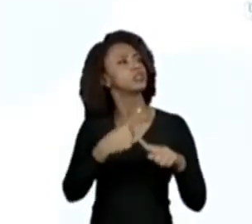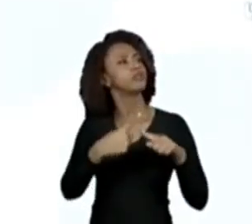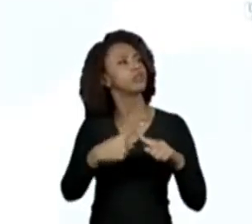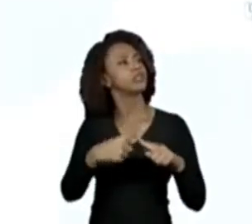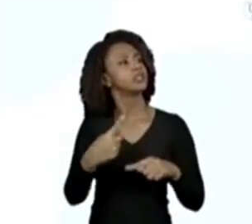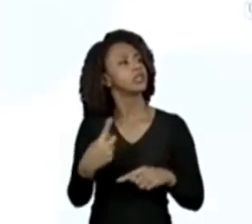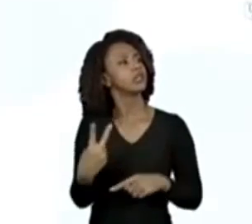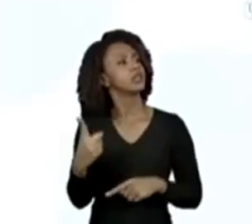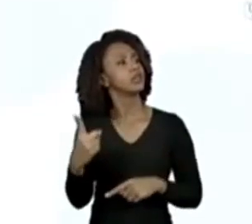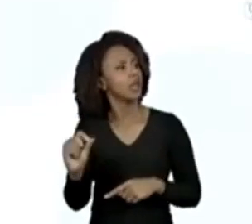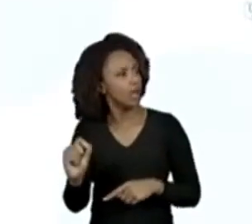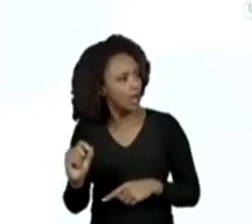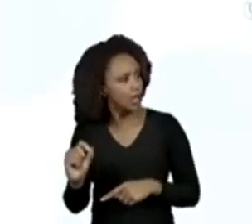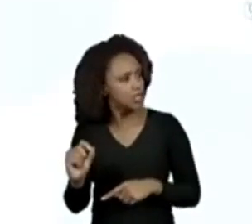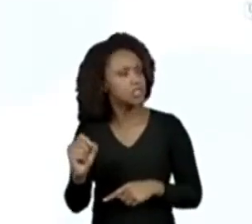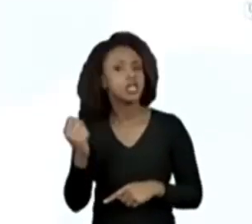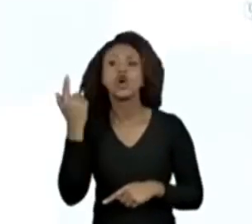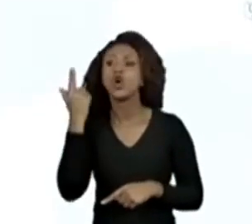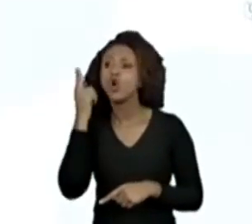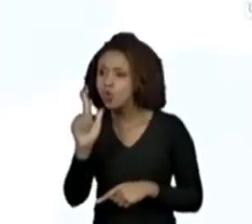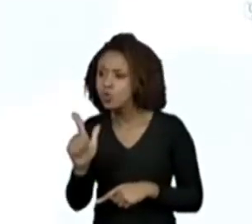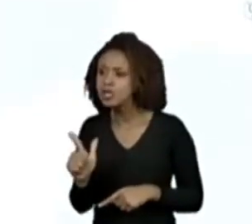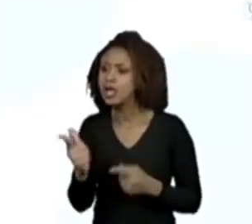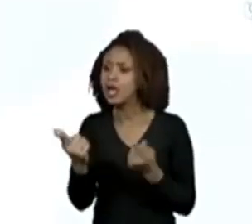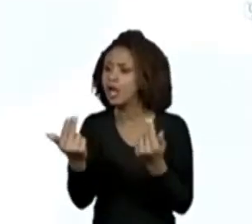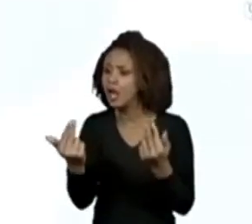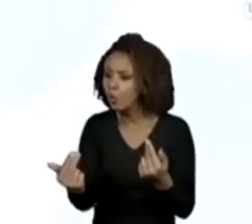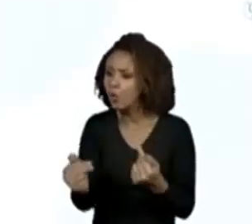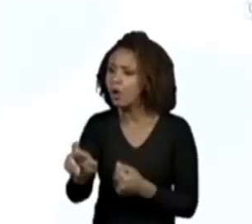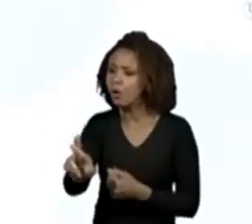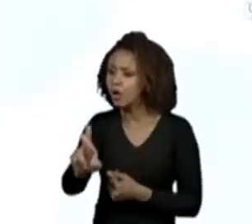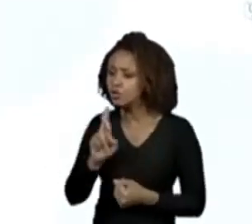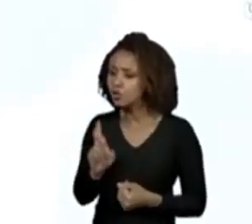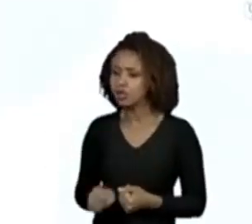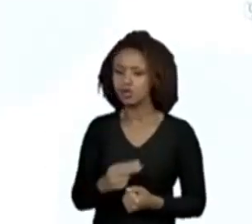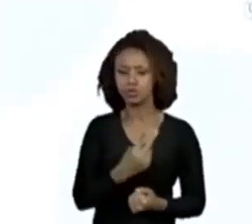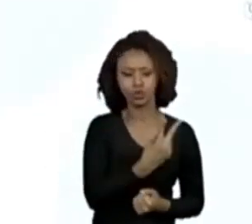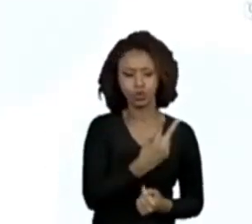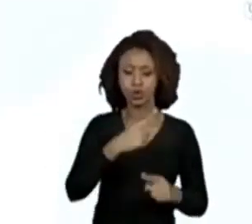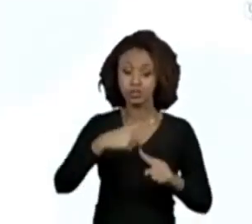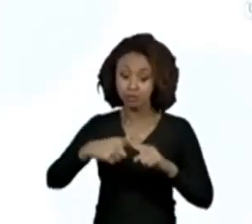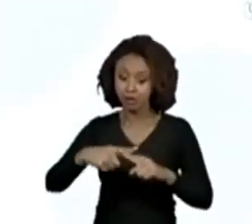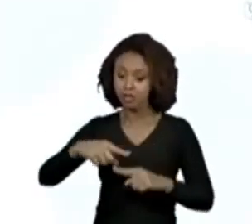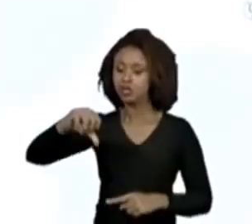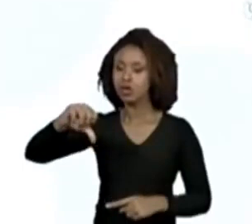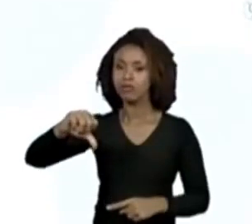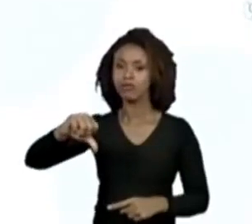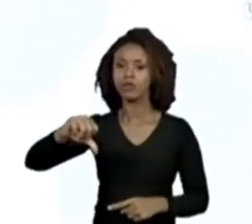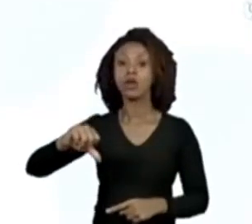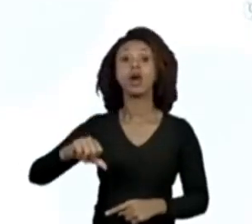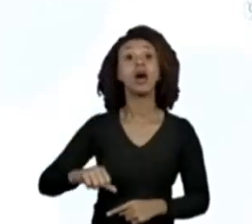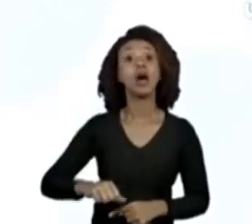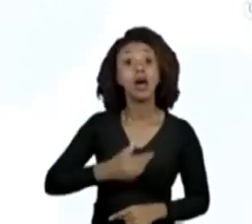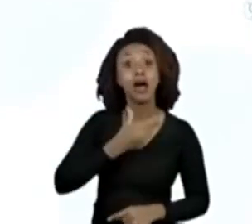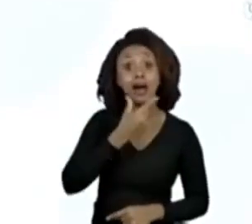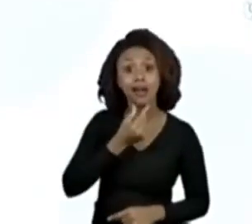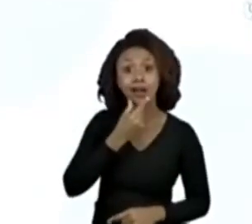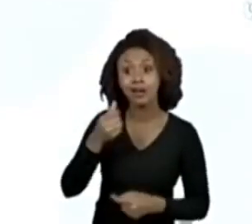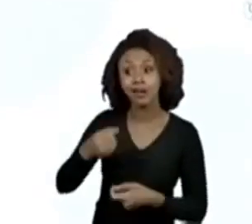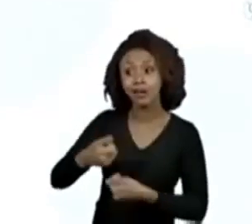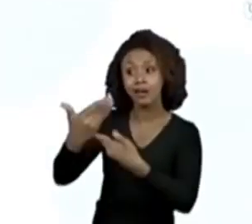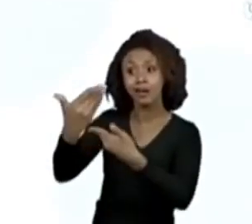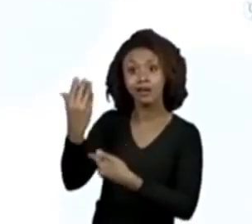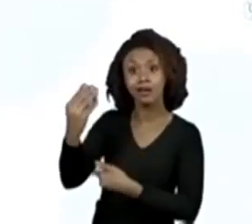para chegar ao resultado do 2 vezes 9 aqui? O Wellington falou tirando 2. Ah, muito bem,